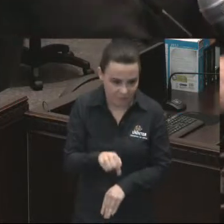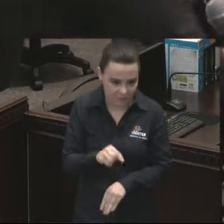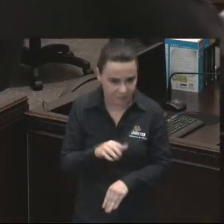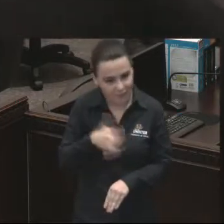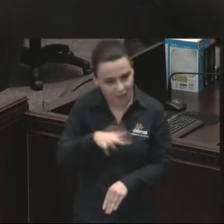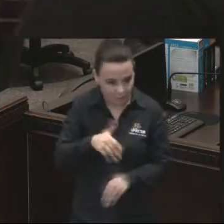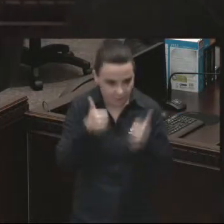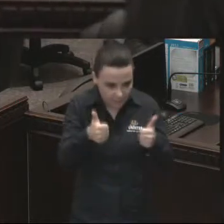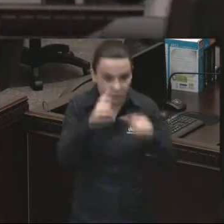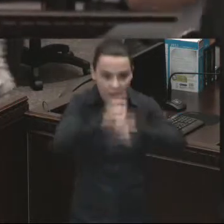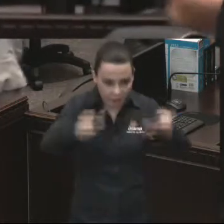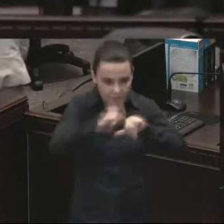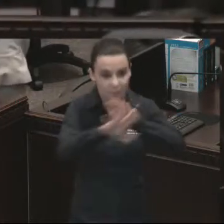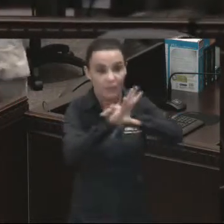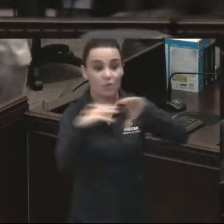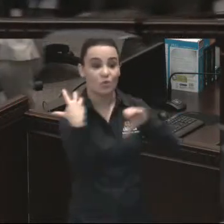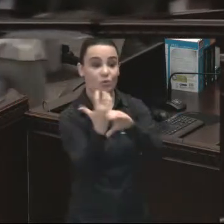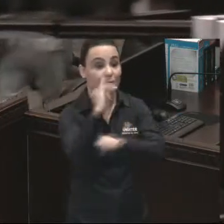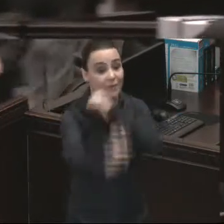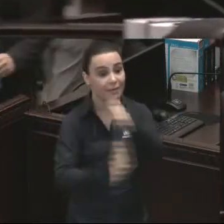Imediatamente eu passo a palavra ao